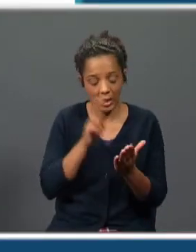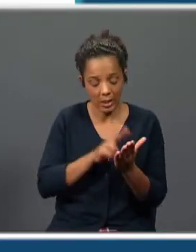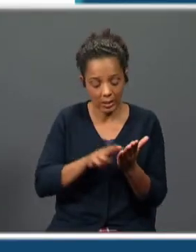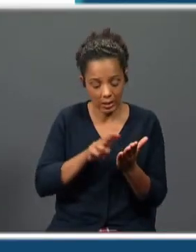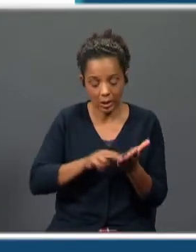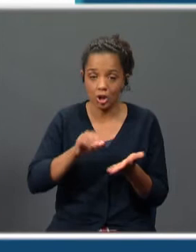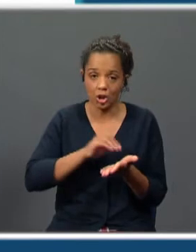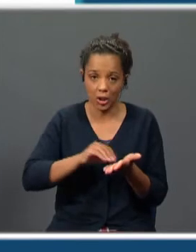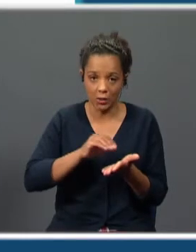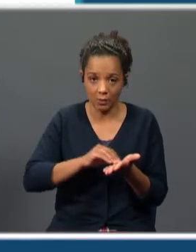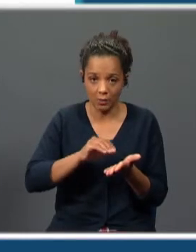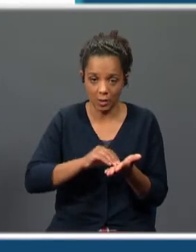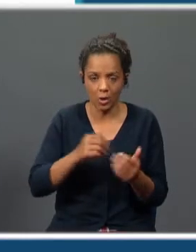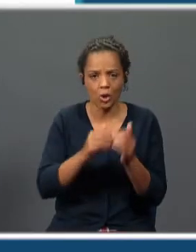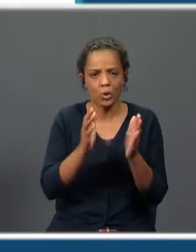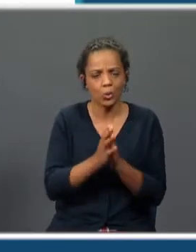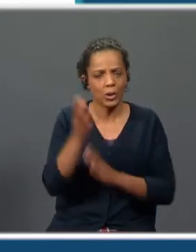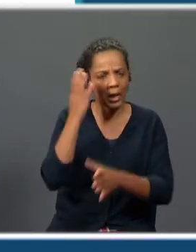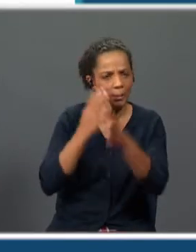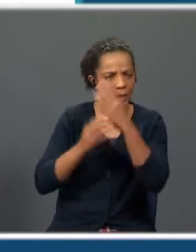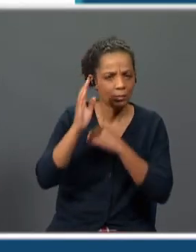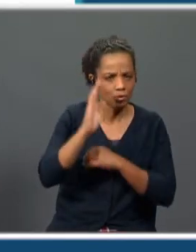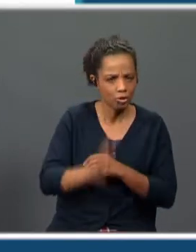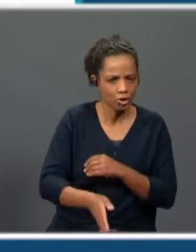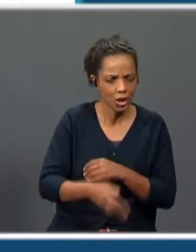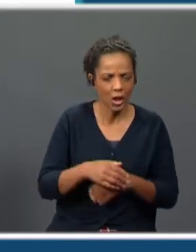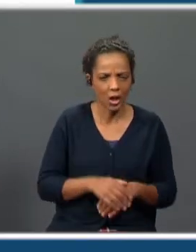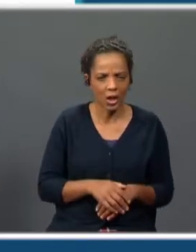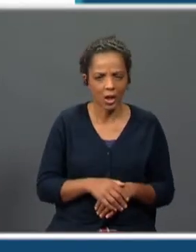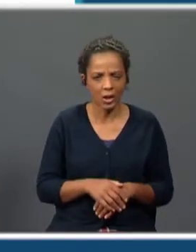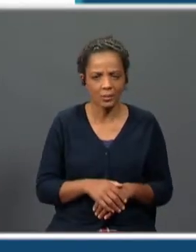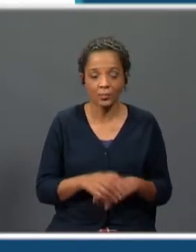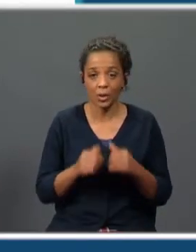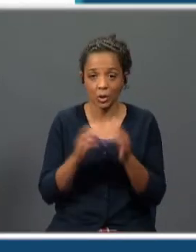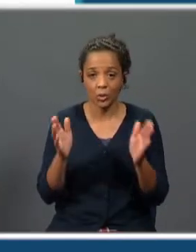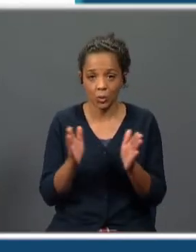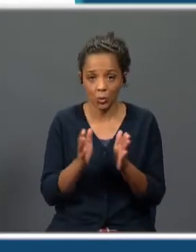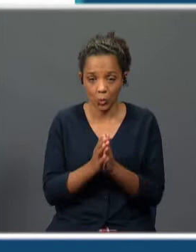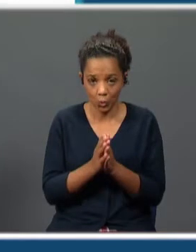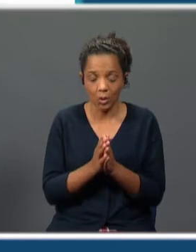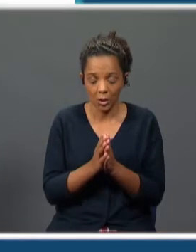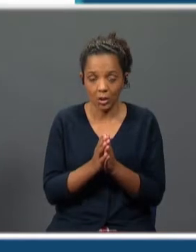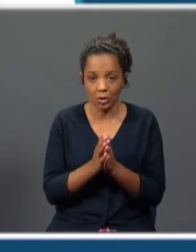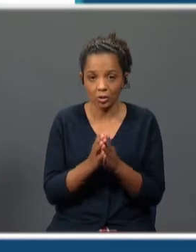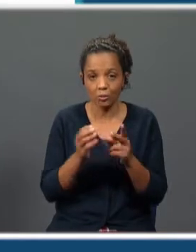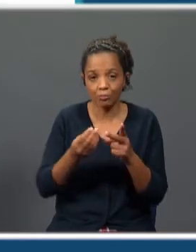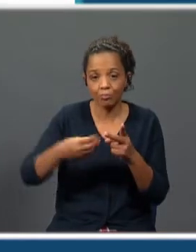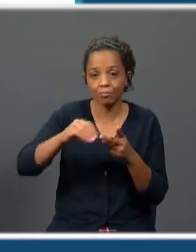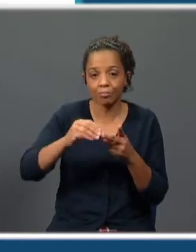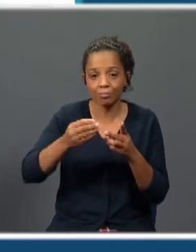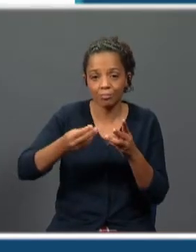escrever com as vogais que já trabalhámos e as consoantes. Todas elas às quais vamos acrescentar